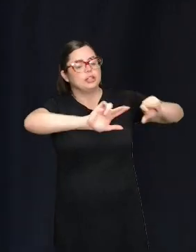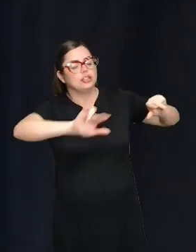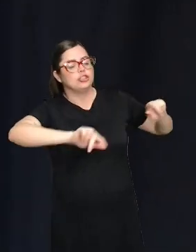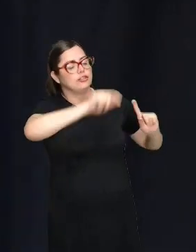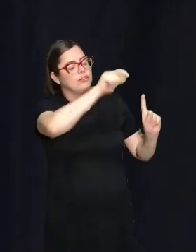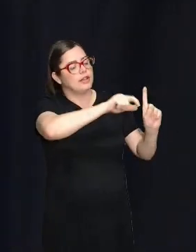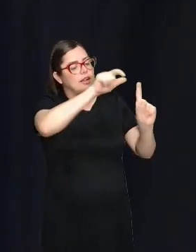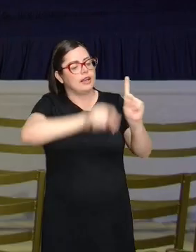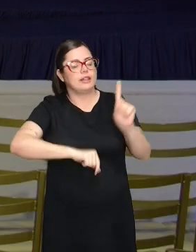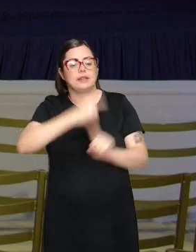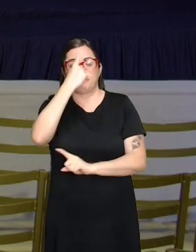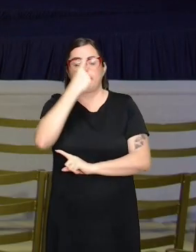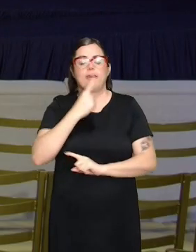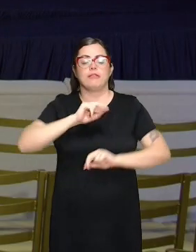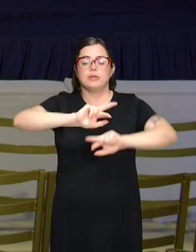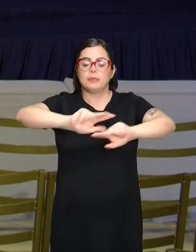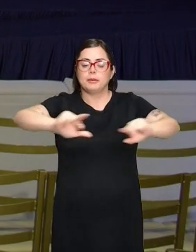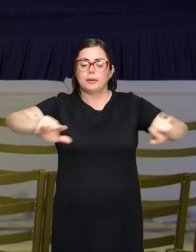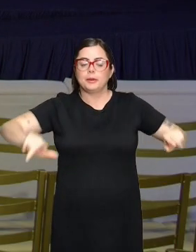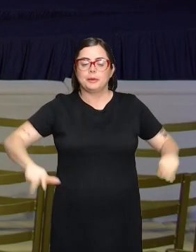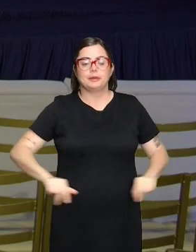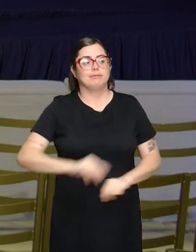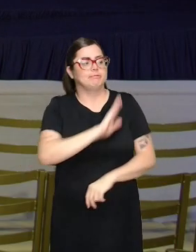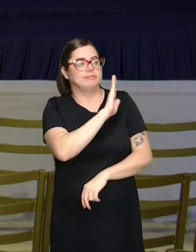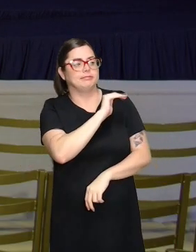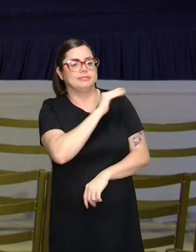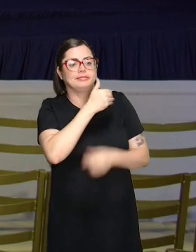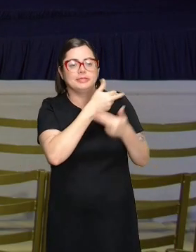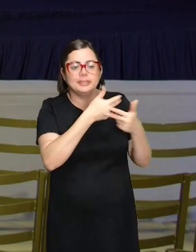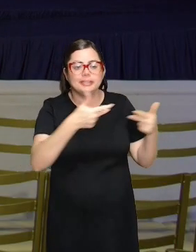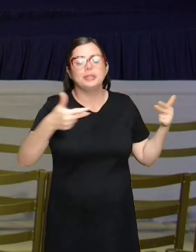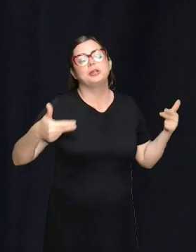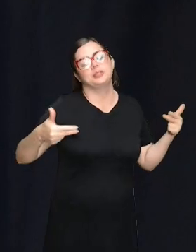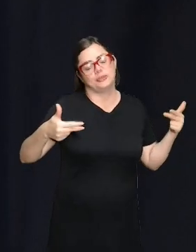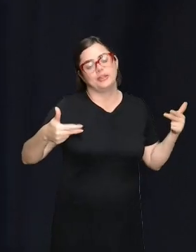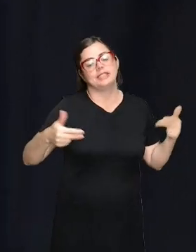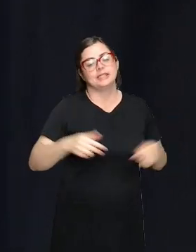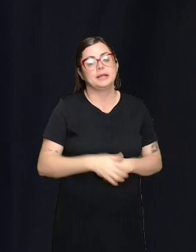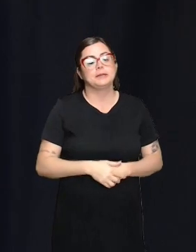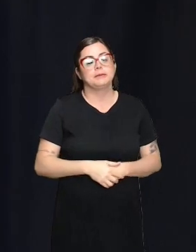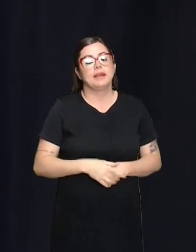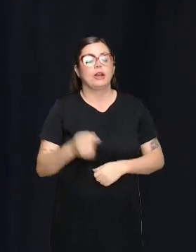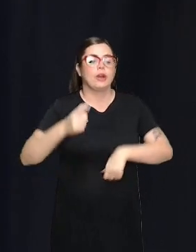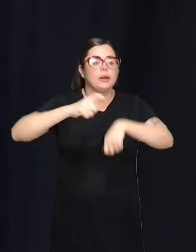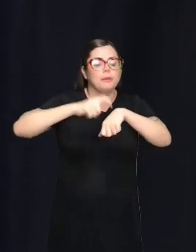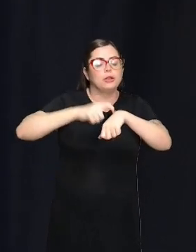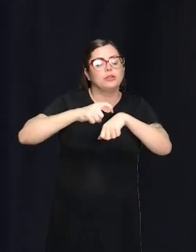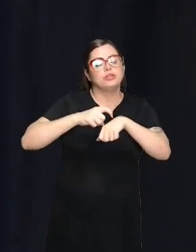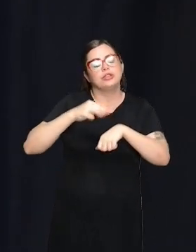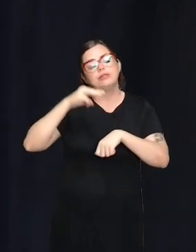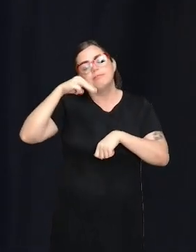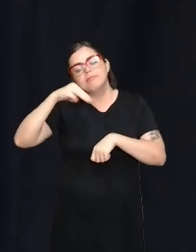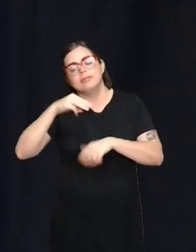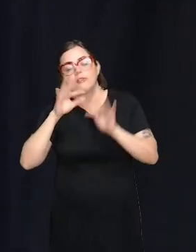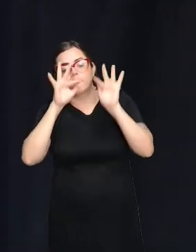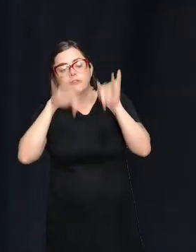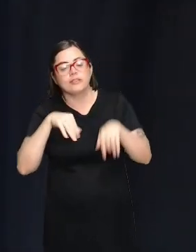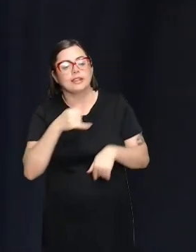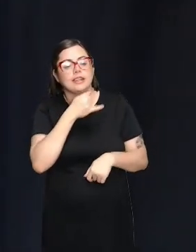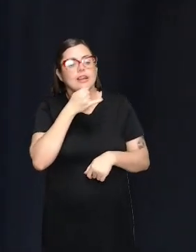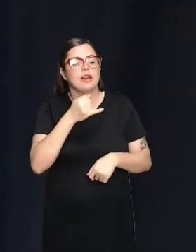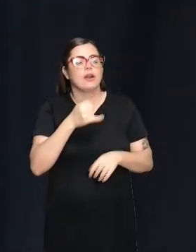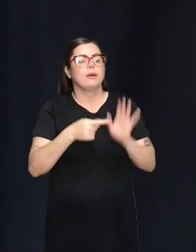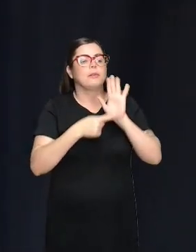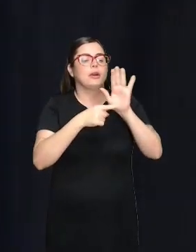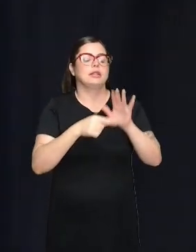disso. A diversidade disso. Mandou lembrança, né? É, exatamente. Agora, ainda para os nossos minutinhos finais, acho que pode ter alguém aqui na